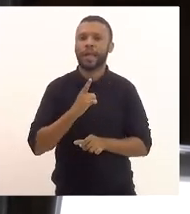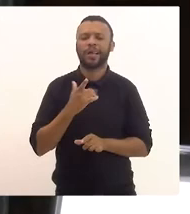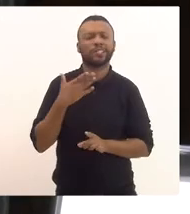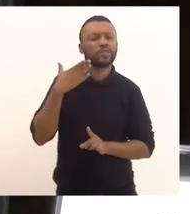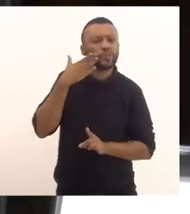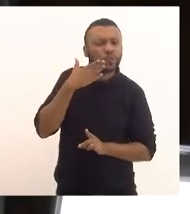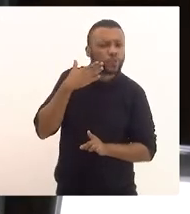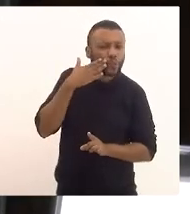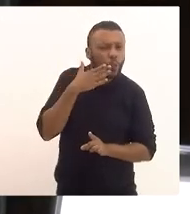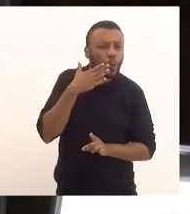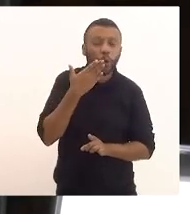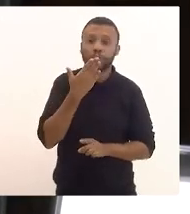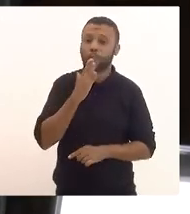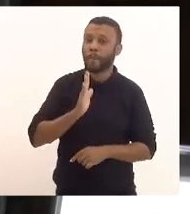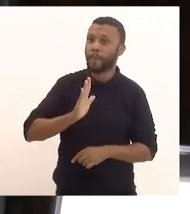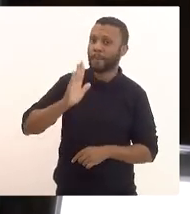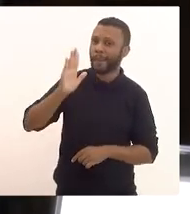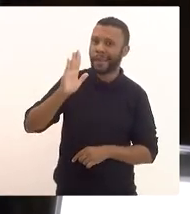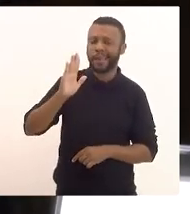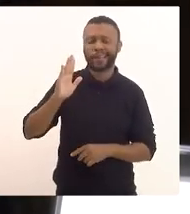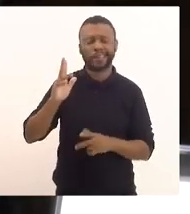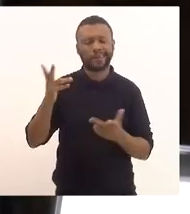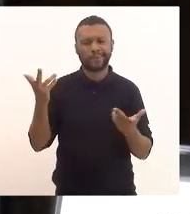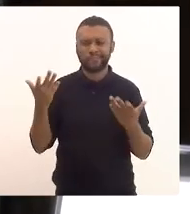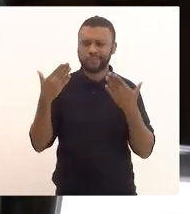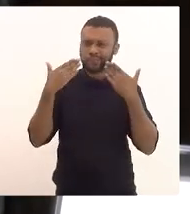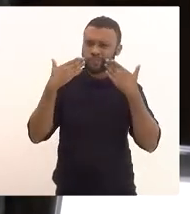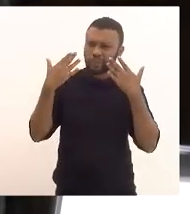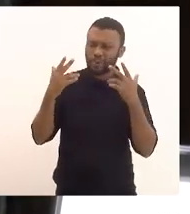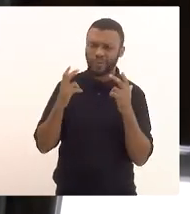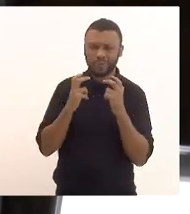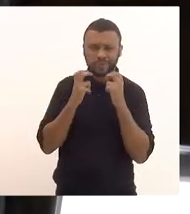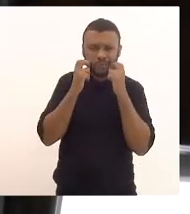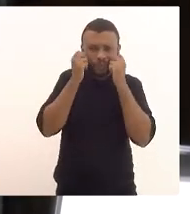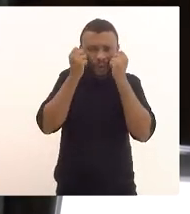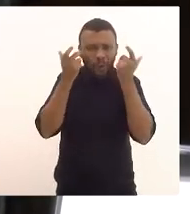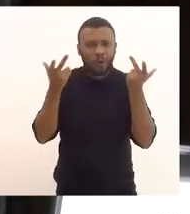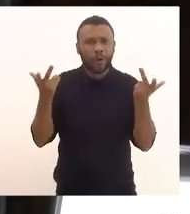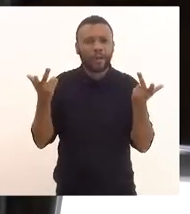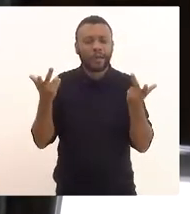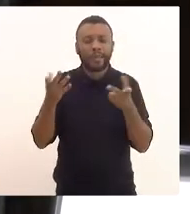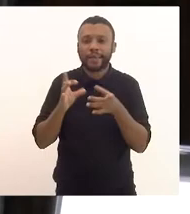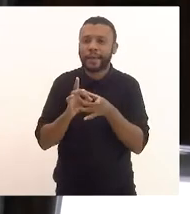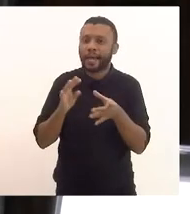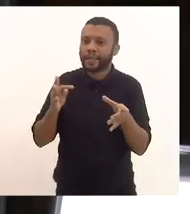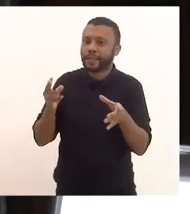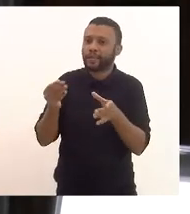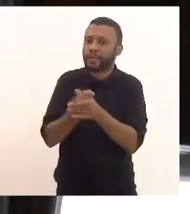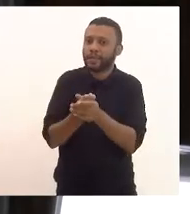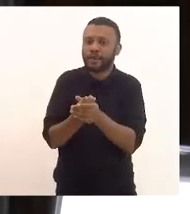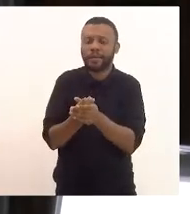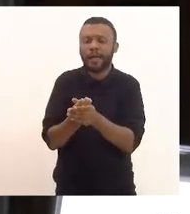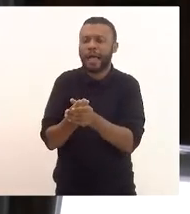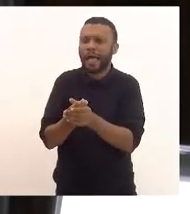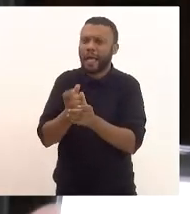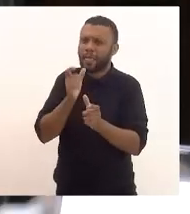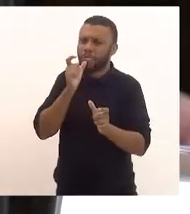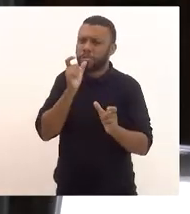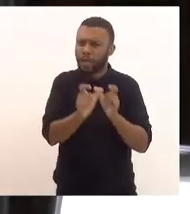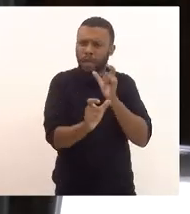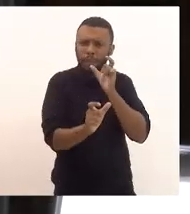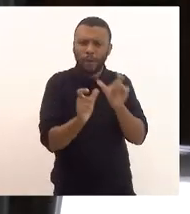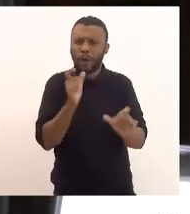discursos e promessas desavergonhados e que a democracia sofre ataque de